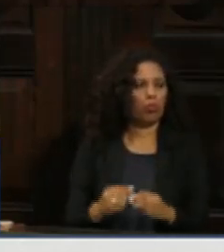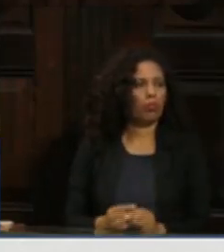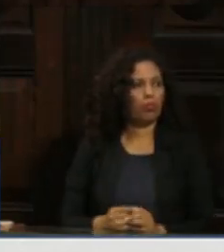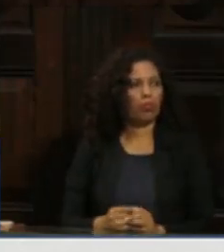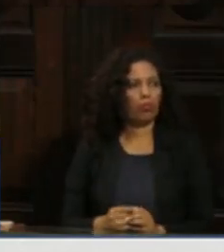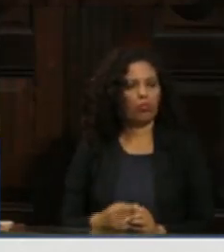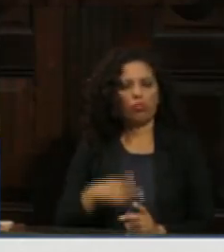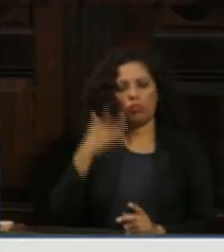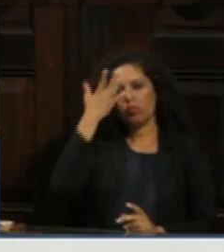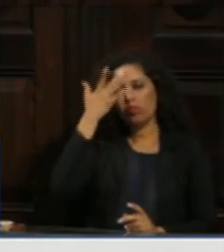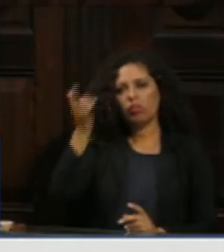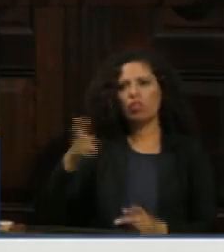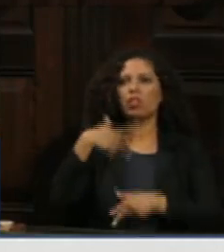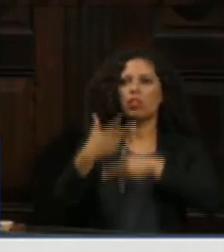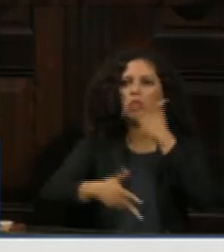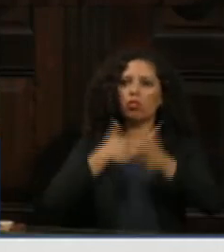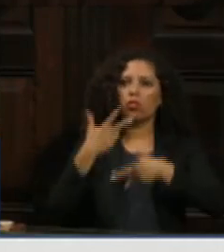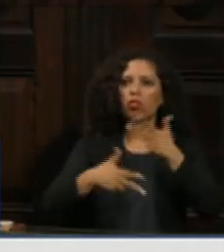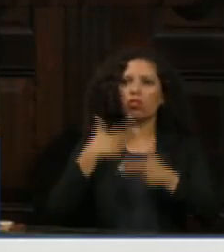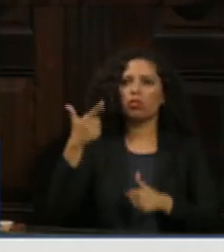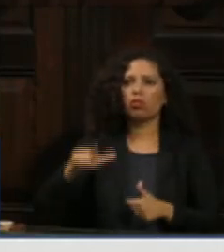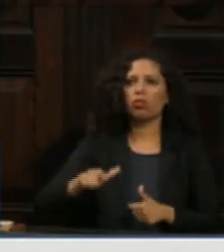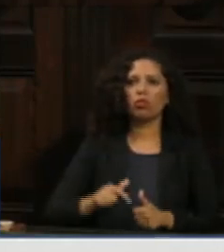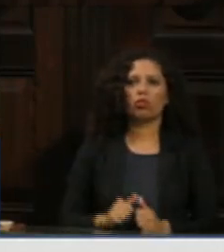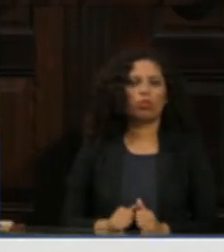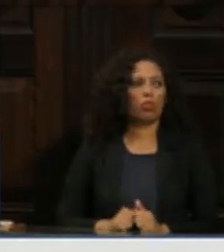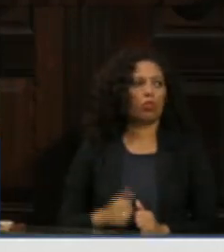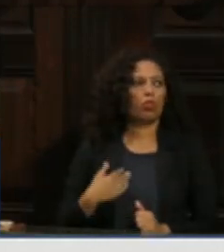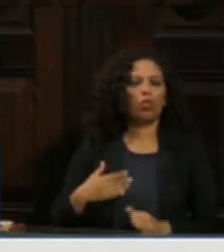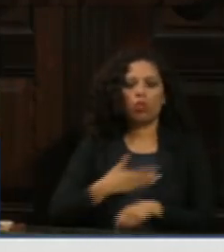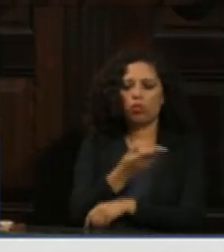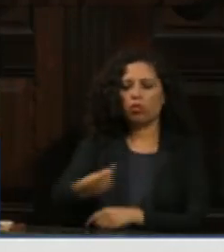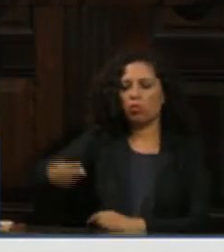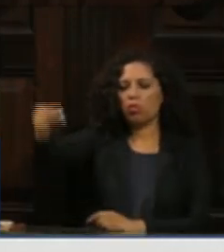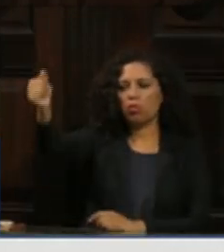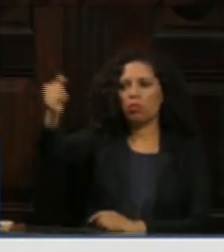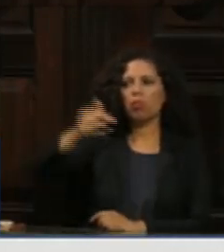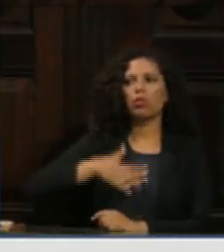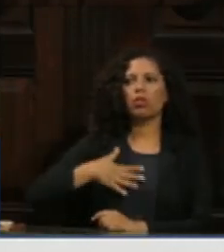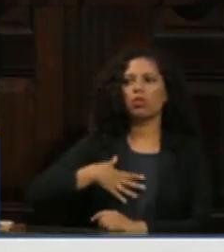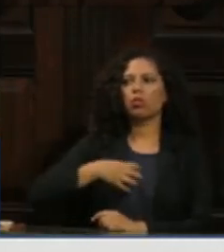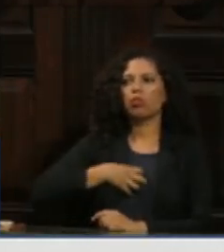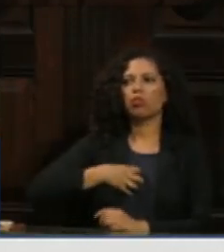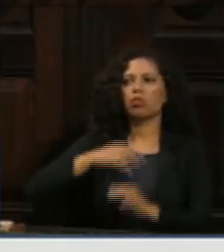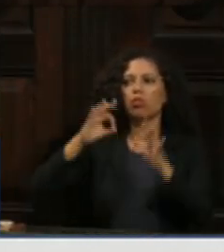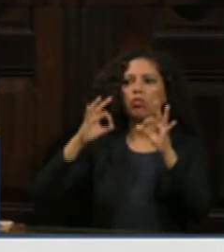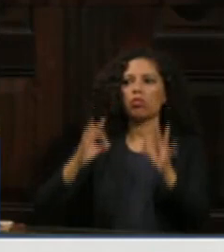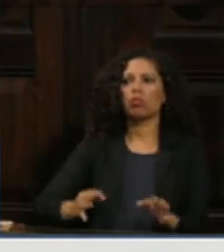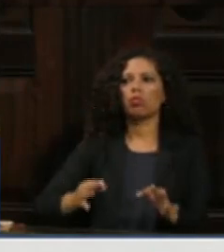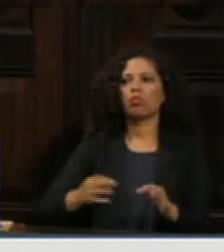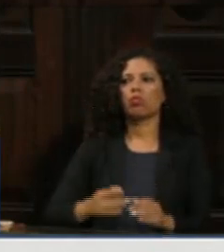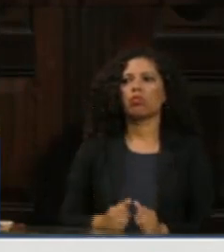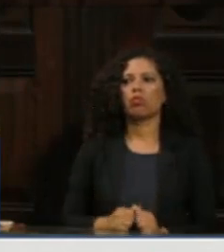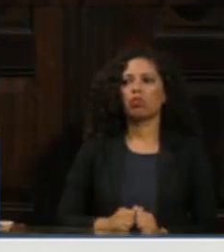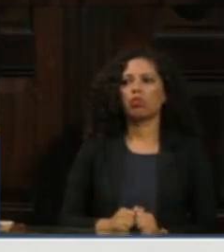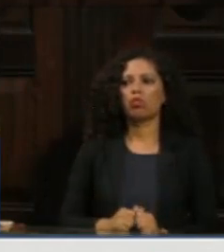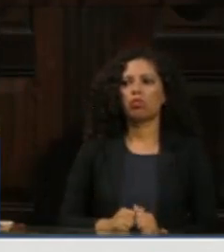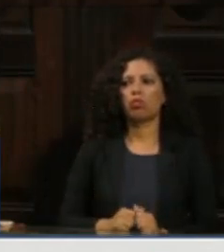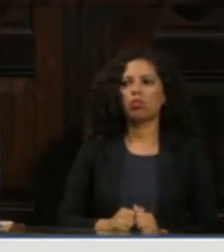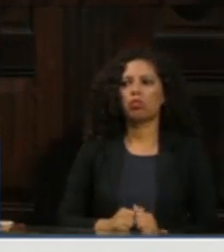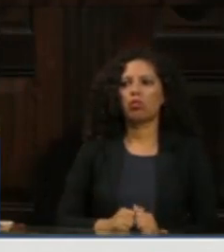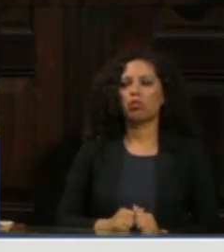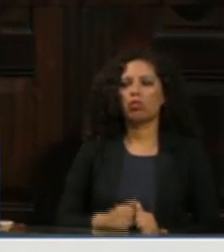presidente, eu quero fugir ao meu tema, volto amanhã para falar da nossa audiência pública, agradecer a Vossa Excelência ter